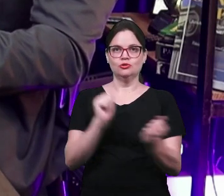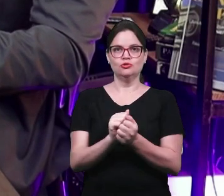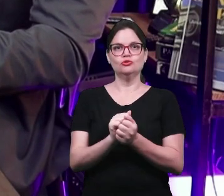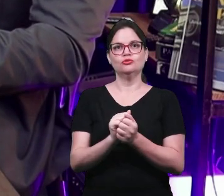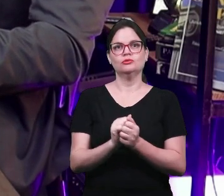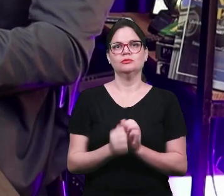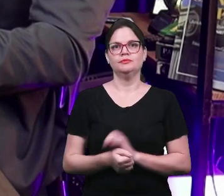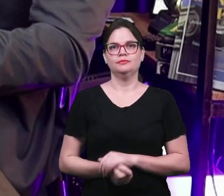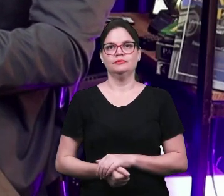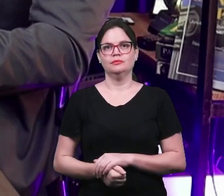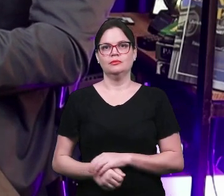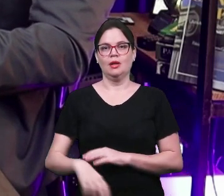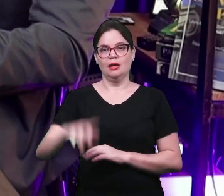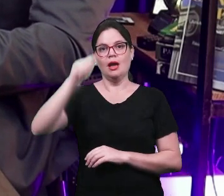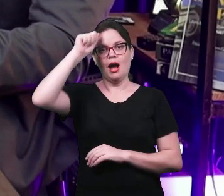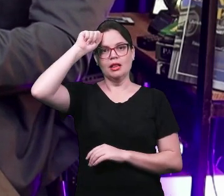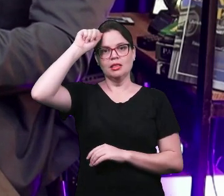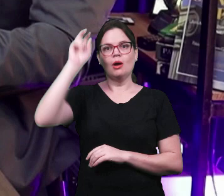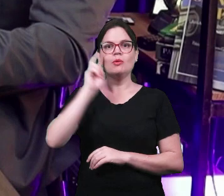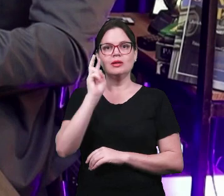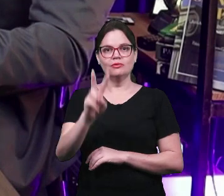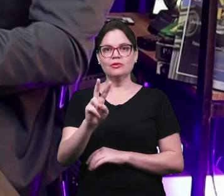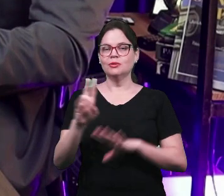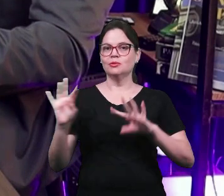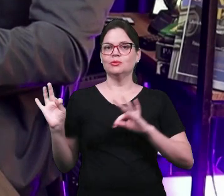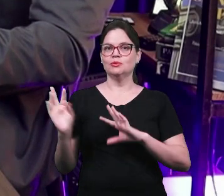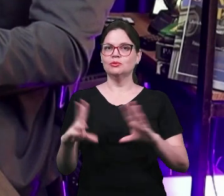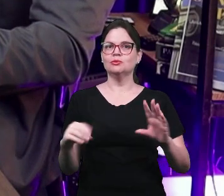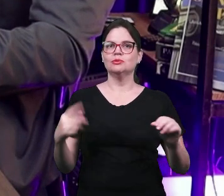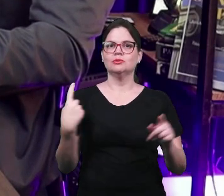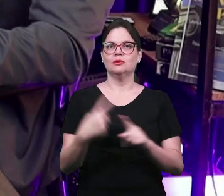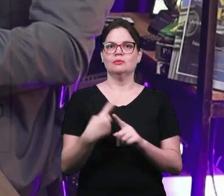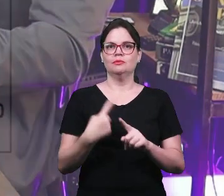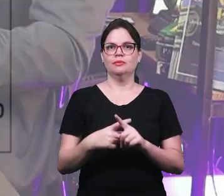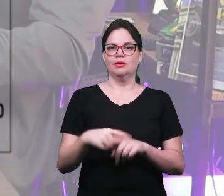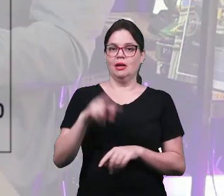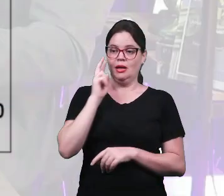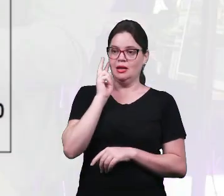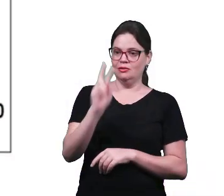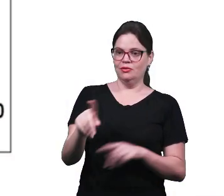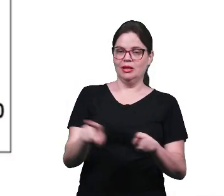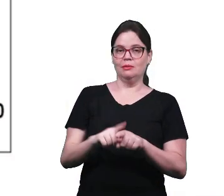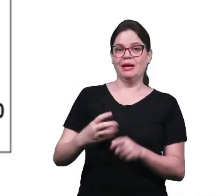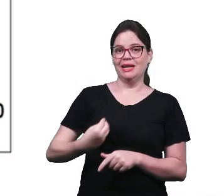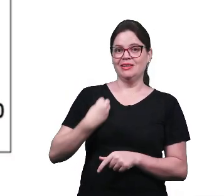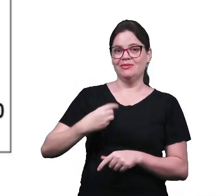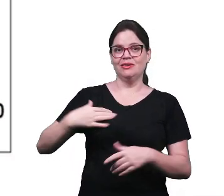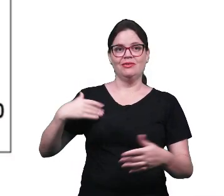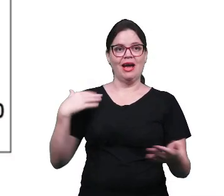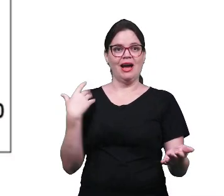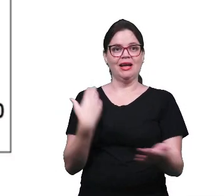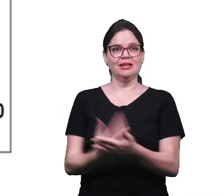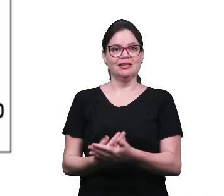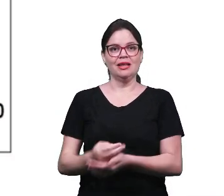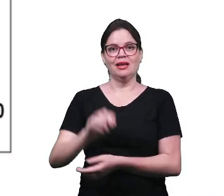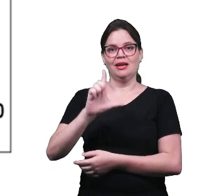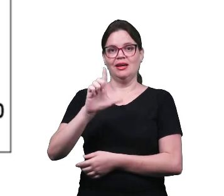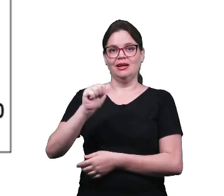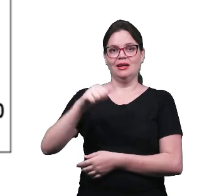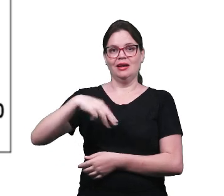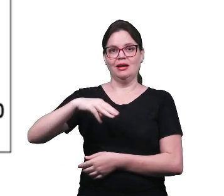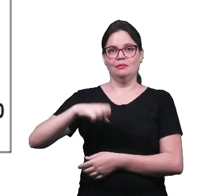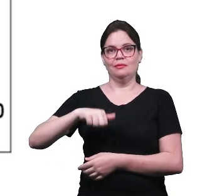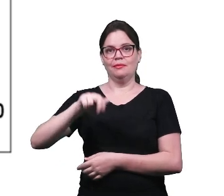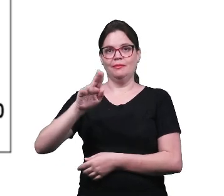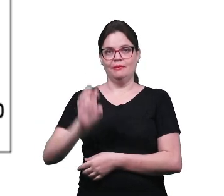E Adão, ele contempla isso, né? Ele contempla Lameque, né? Esse é um outro Lameque, né?